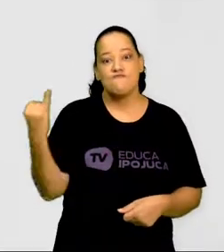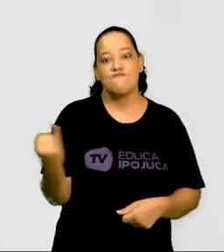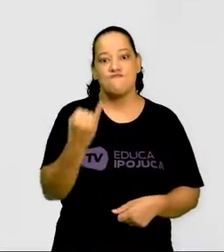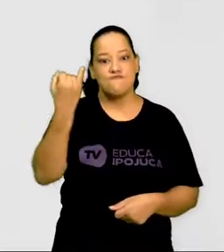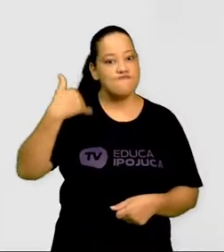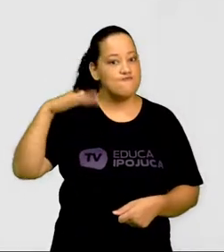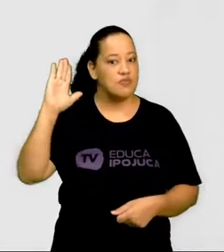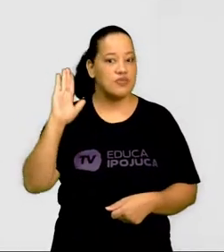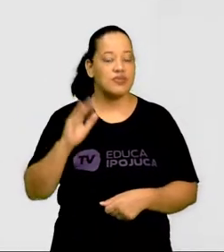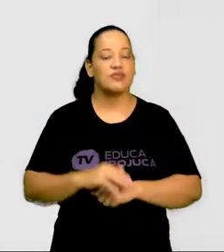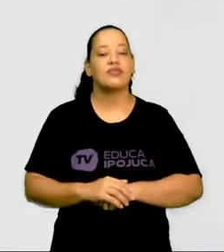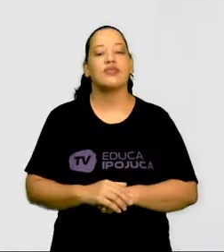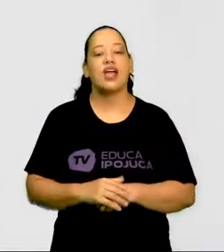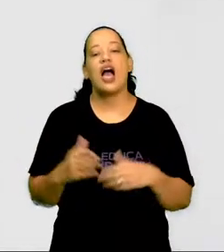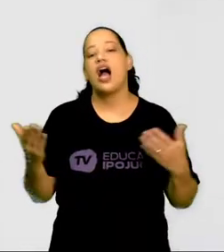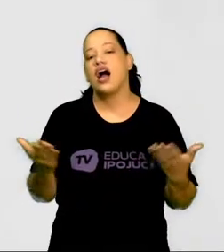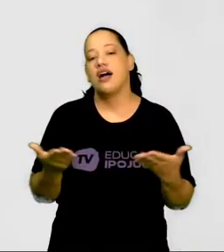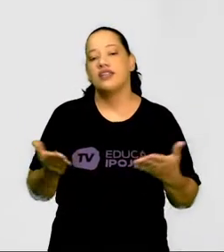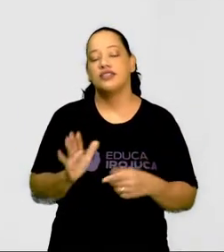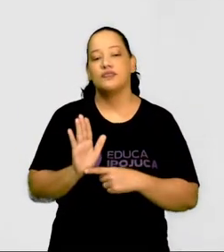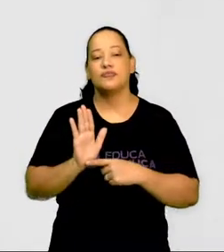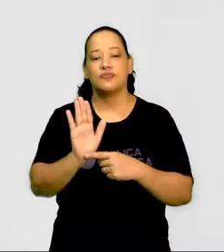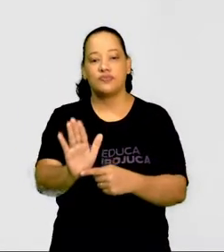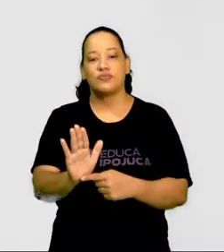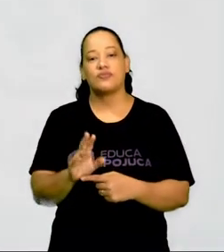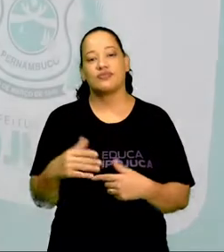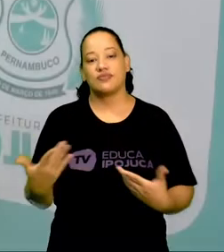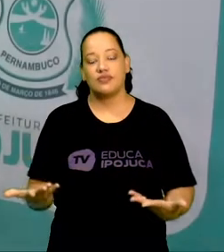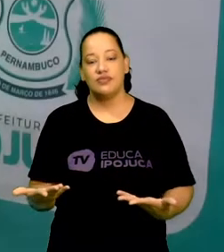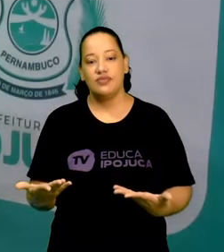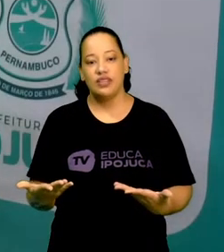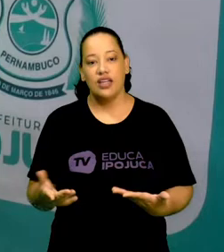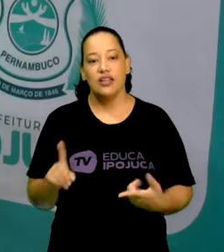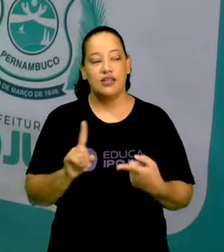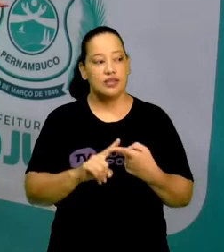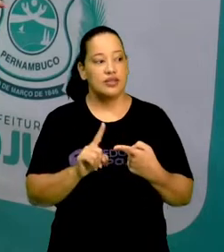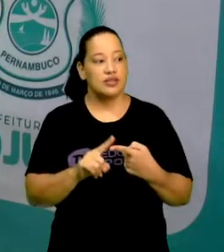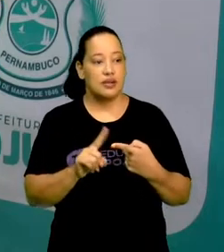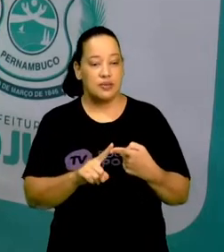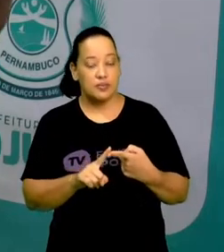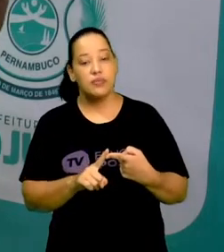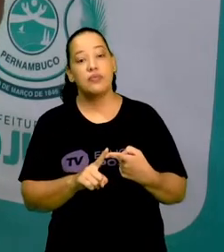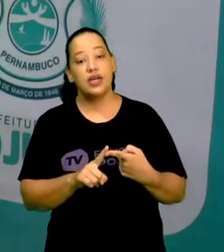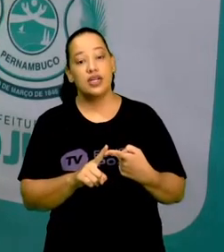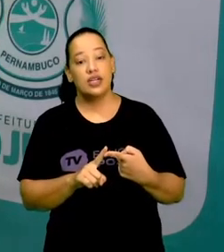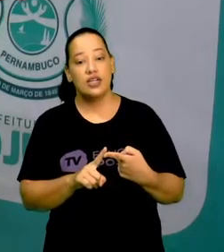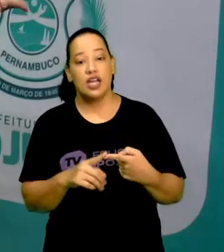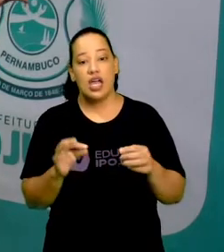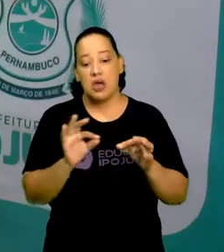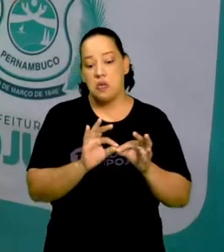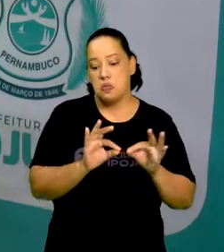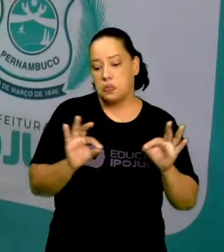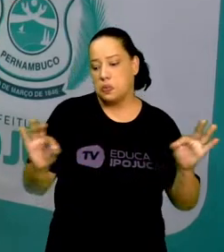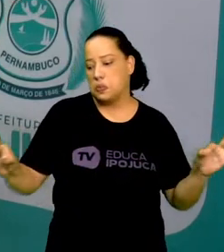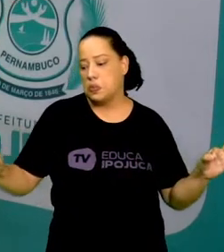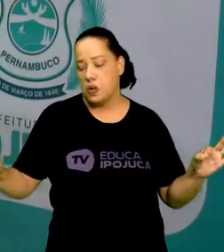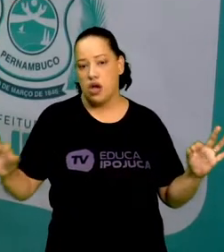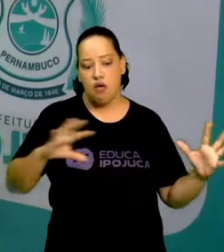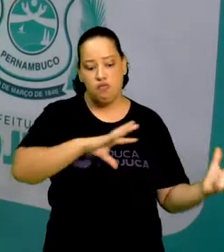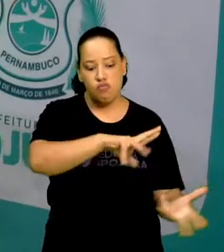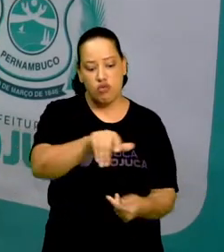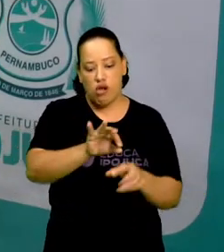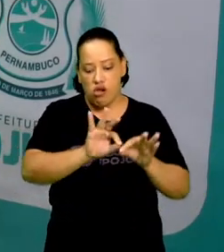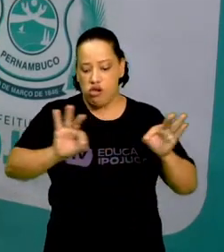E aí eu vou representar também a extensão desse nosso planeta em quê? Em mapa, para que você também